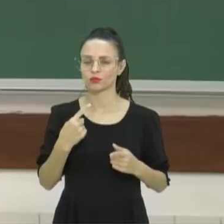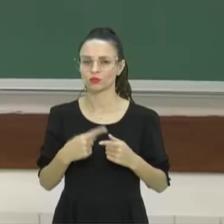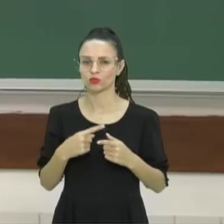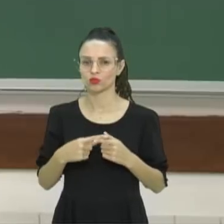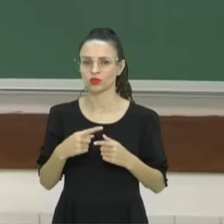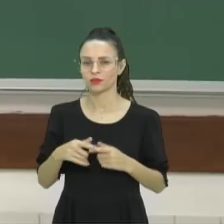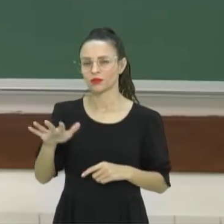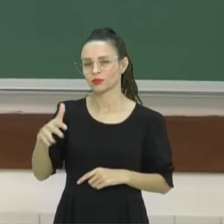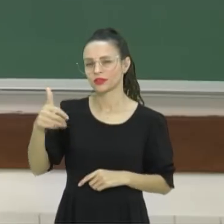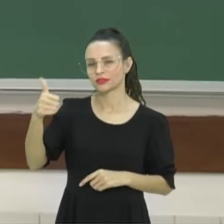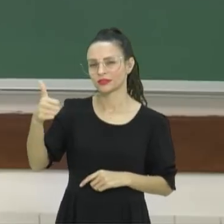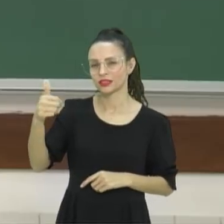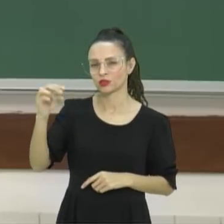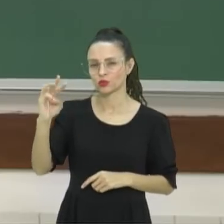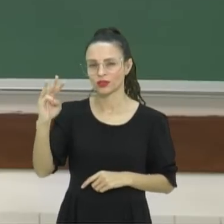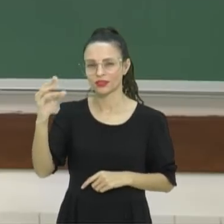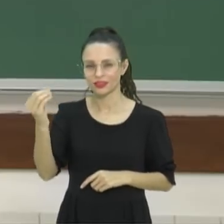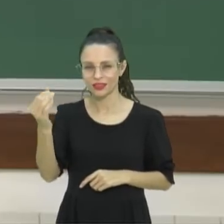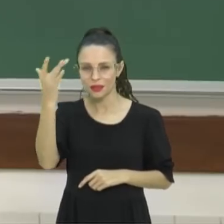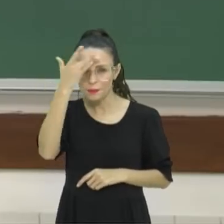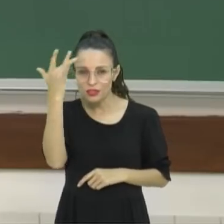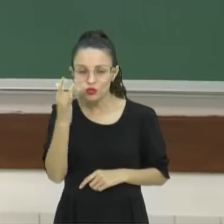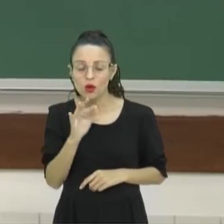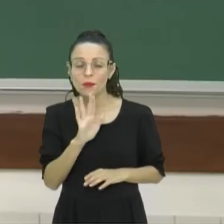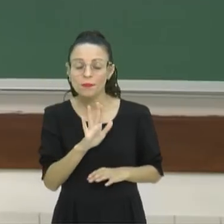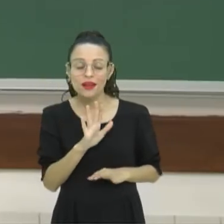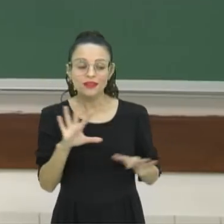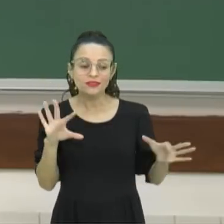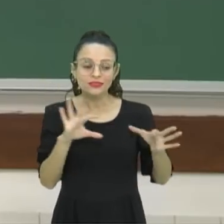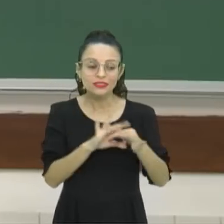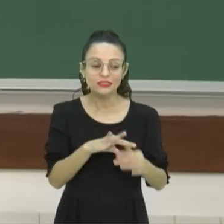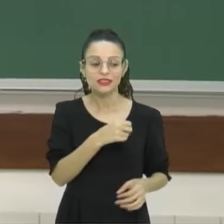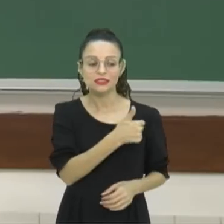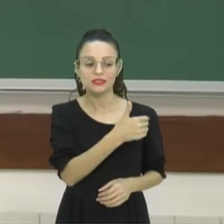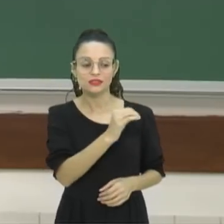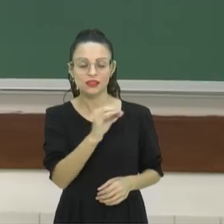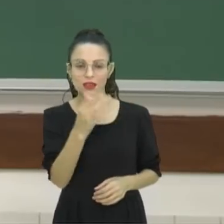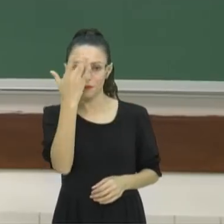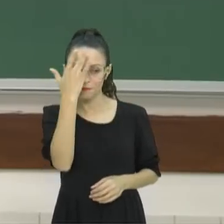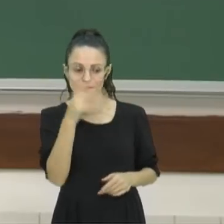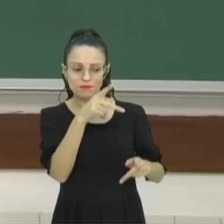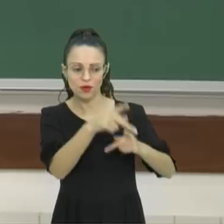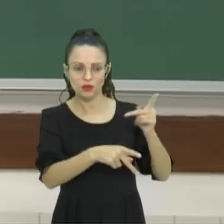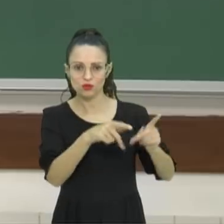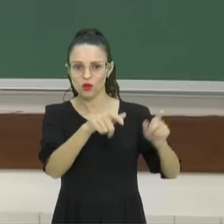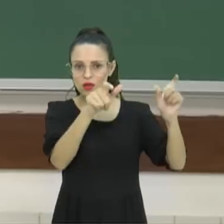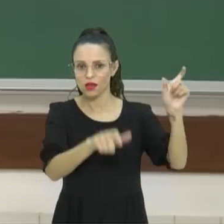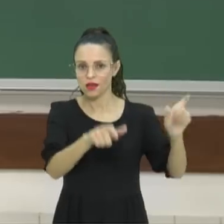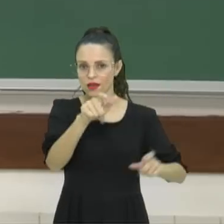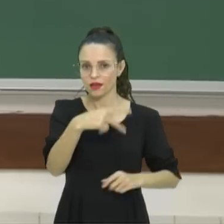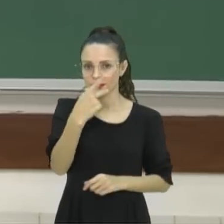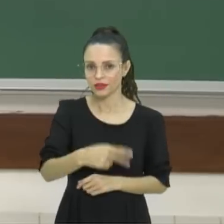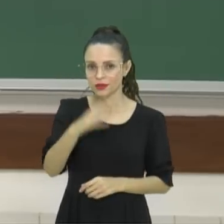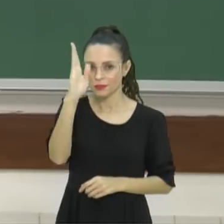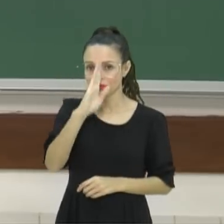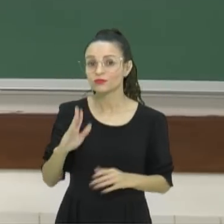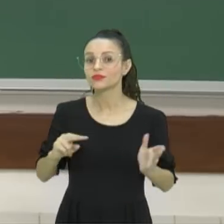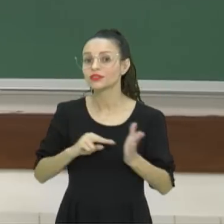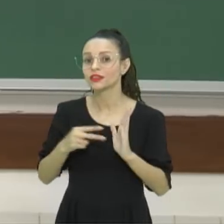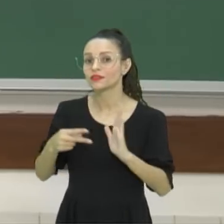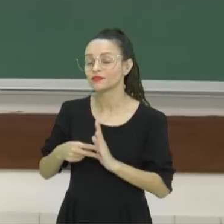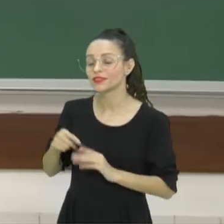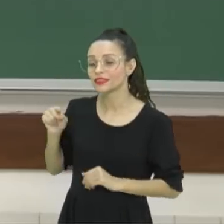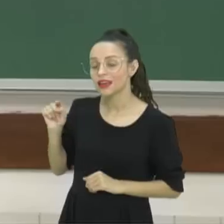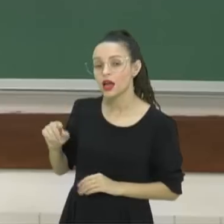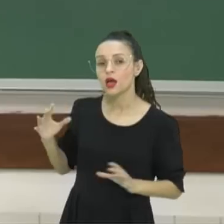de 130 celulares para cada 100 habitantes no Brasil. Ou seja, tem mais linha de